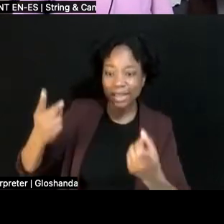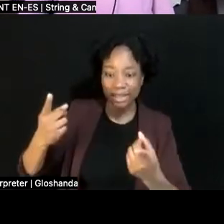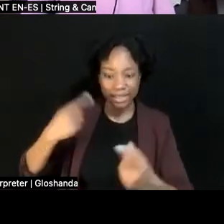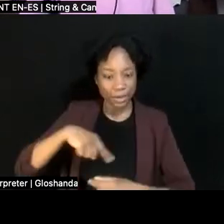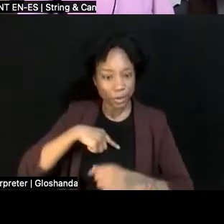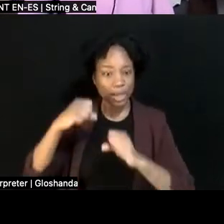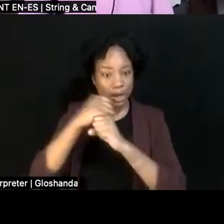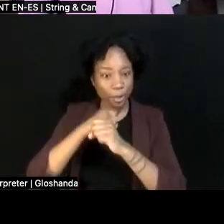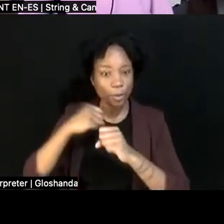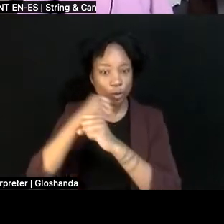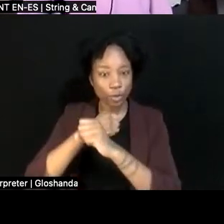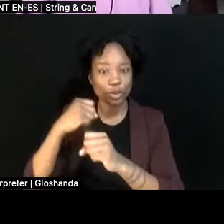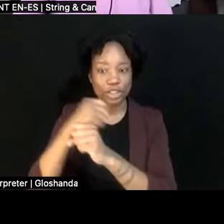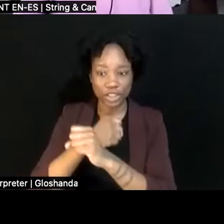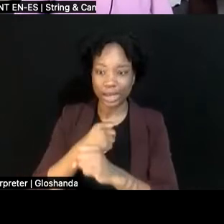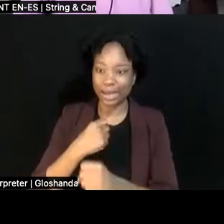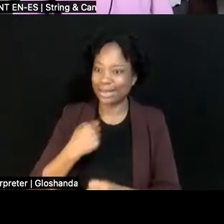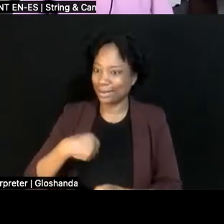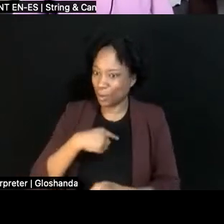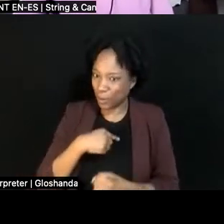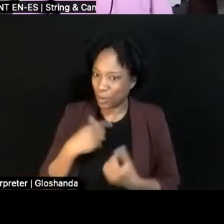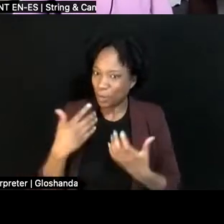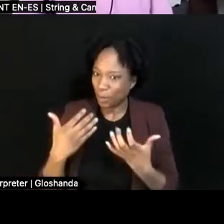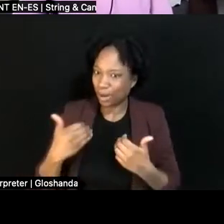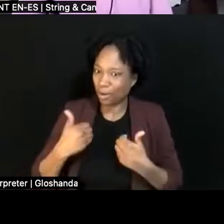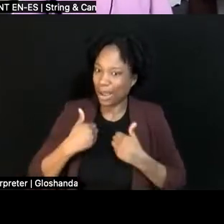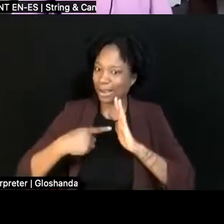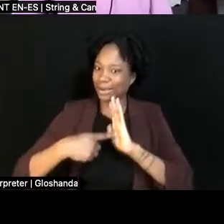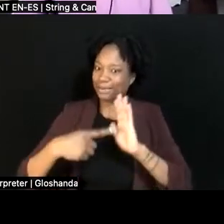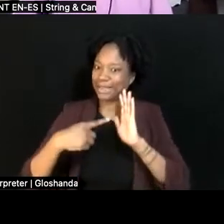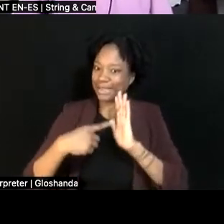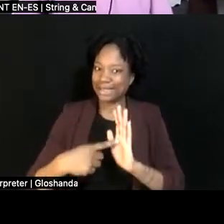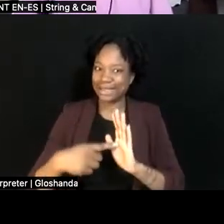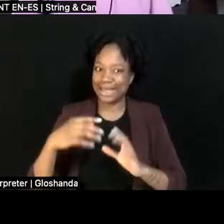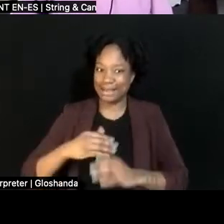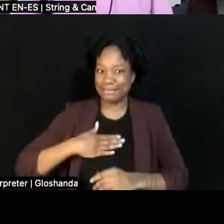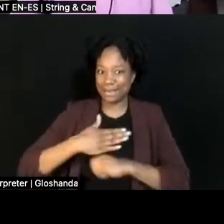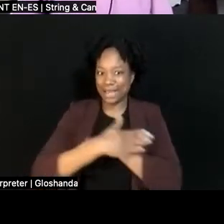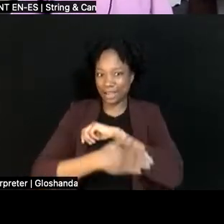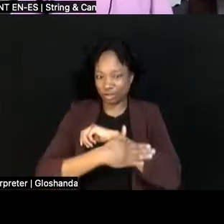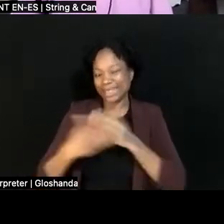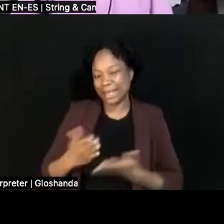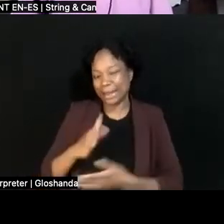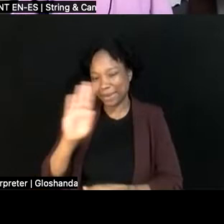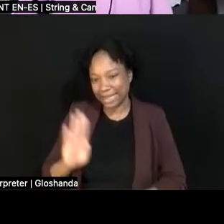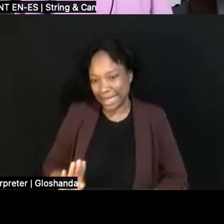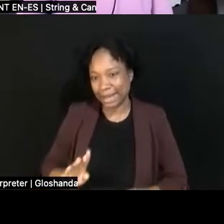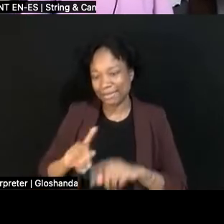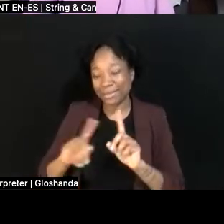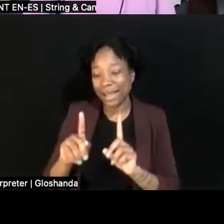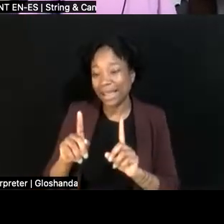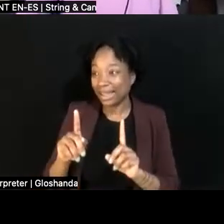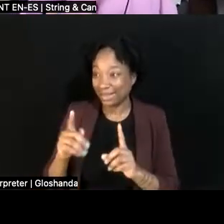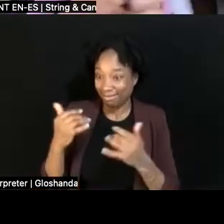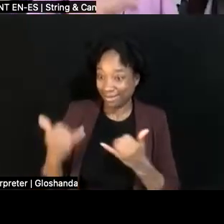temos algumas referências hoje em país, em Brasil, mas são muito